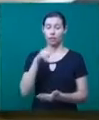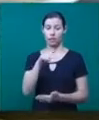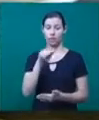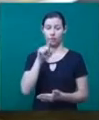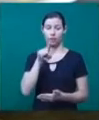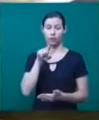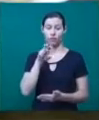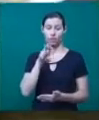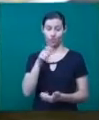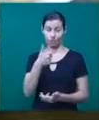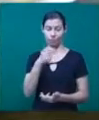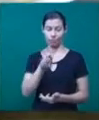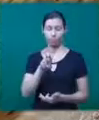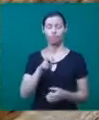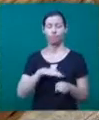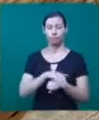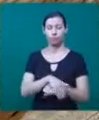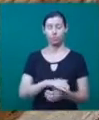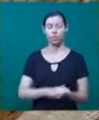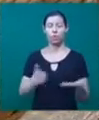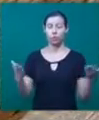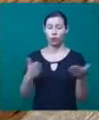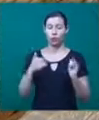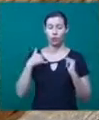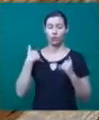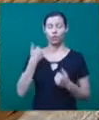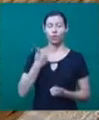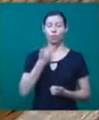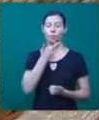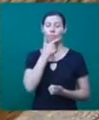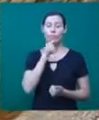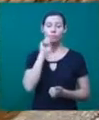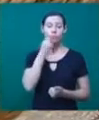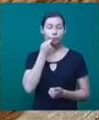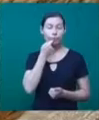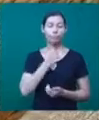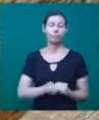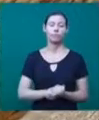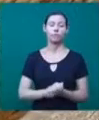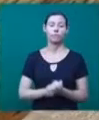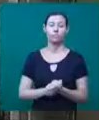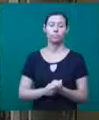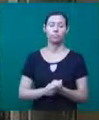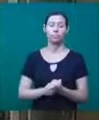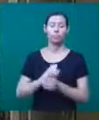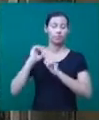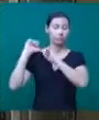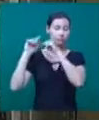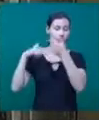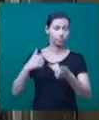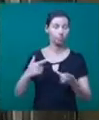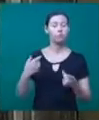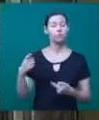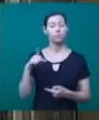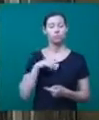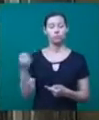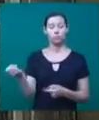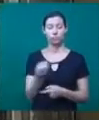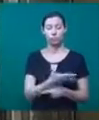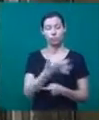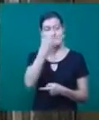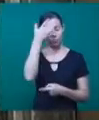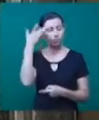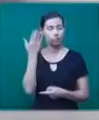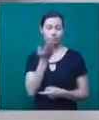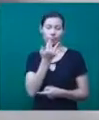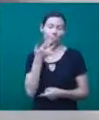Hoje é comemorado o Dia do Pão de Queijo. Como resistir a essa quitanda tão tradicional e tem novas receitas que conquistam ainda mais o